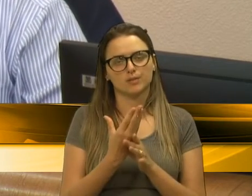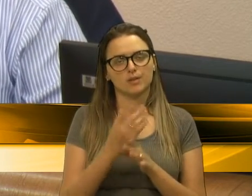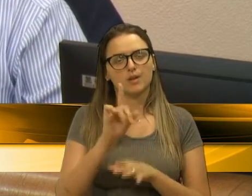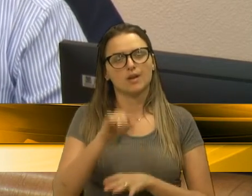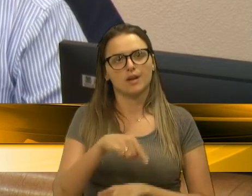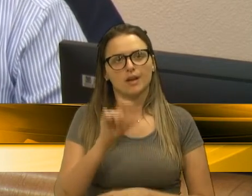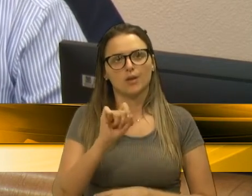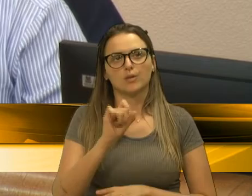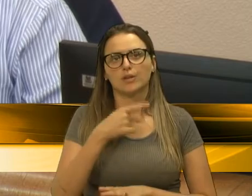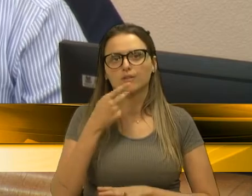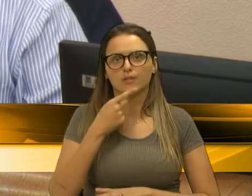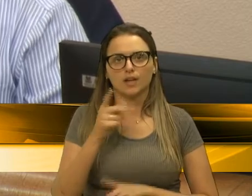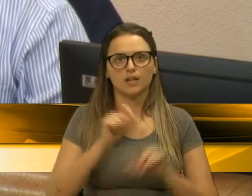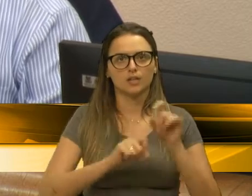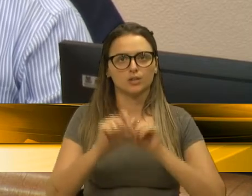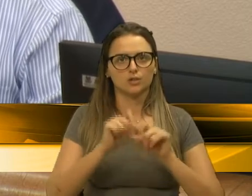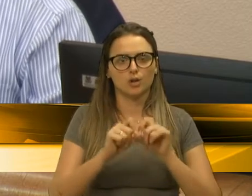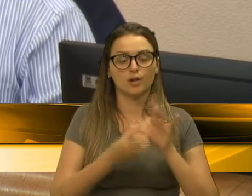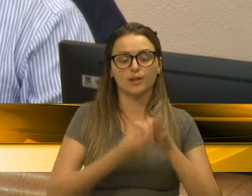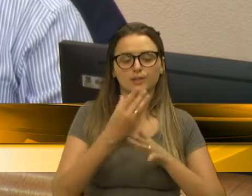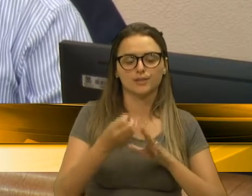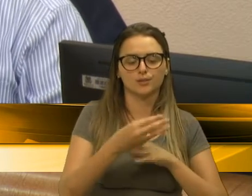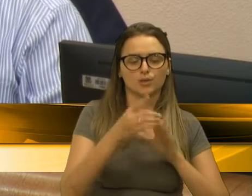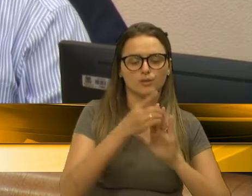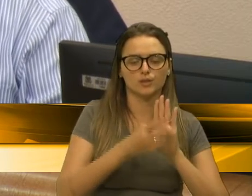que simplesmente tratam da expedição de decretos